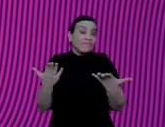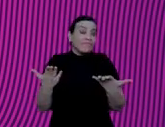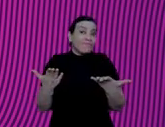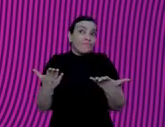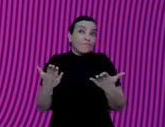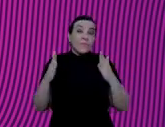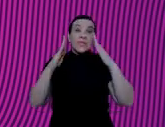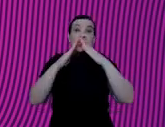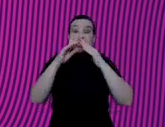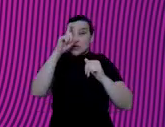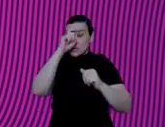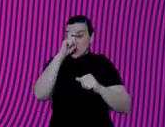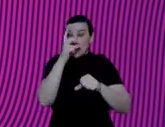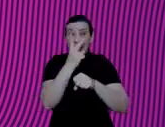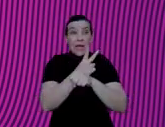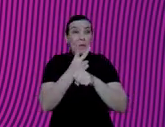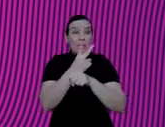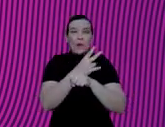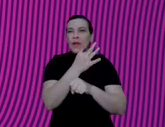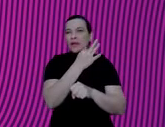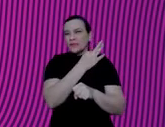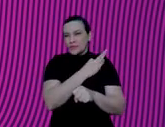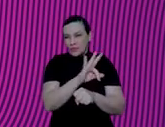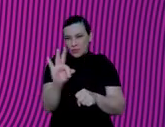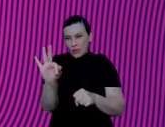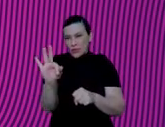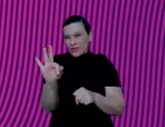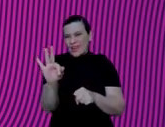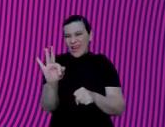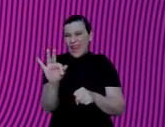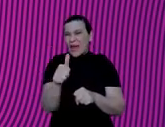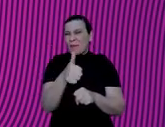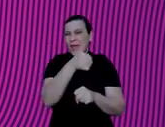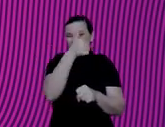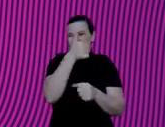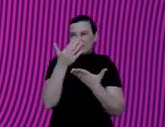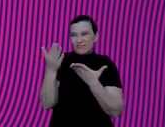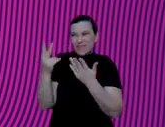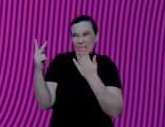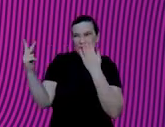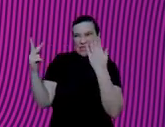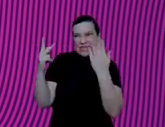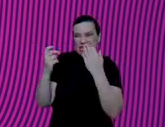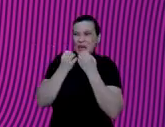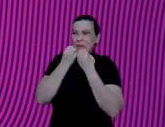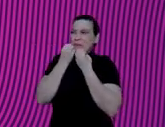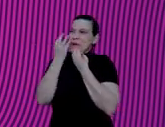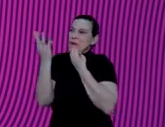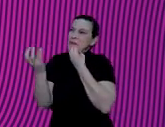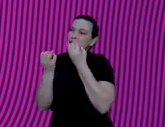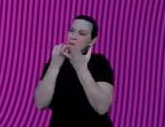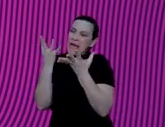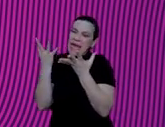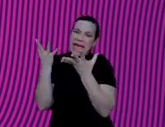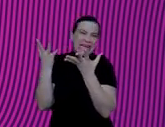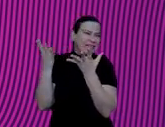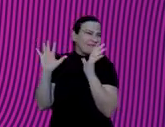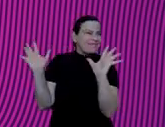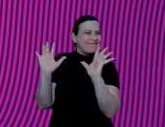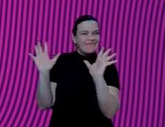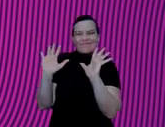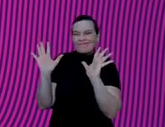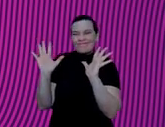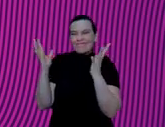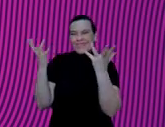que ir procurar um psiquiatra, ou mesmo de falar sobre a sua ansiedade, a sua depressão para o neurologista, ou para o clínico geral, ou para